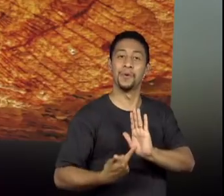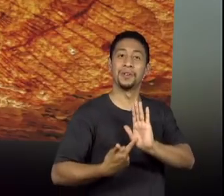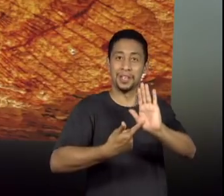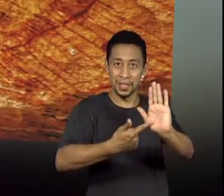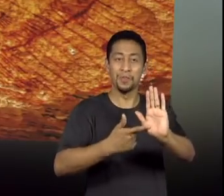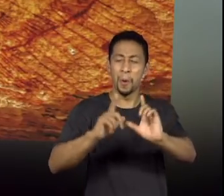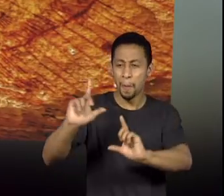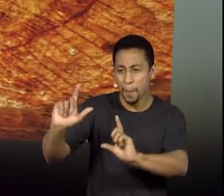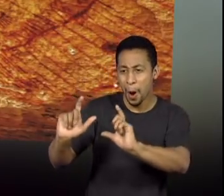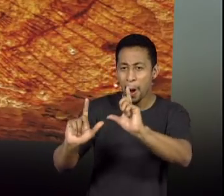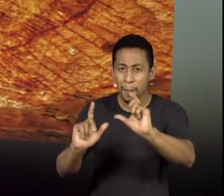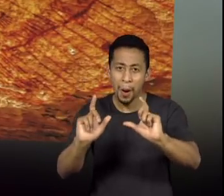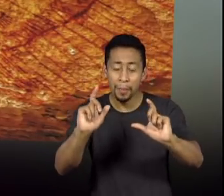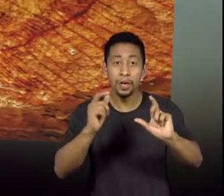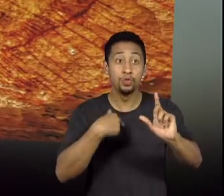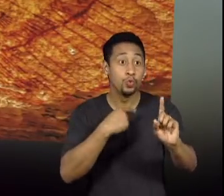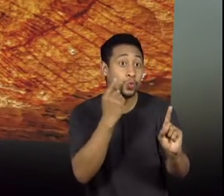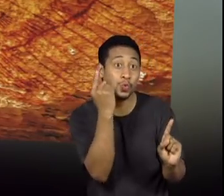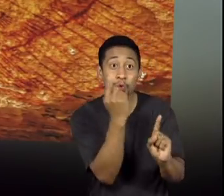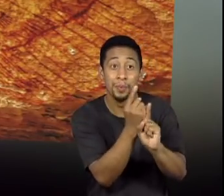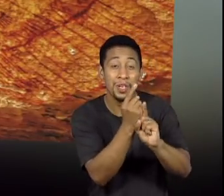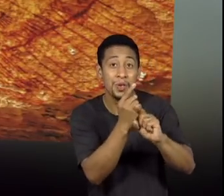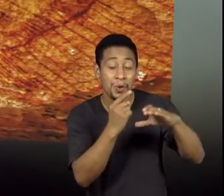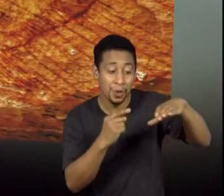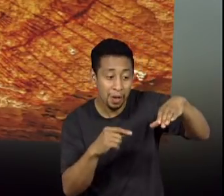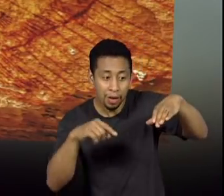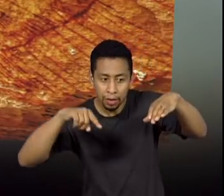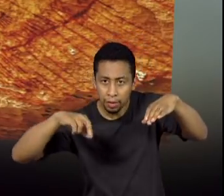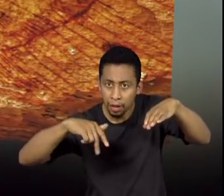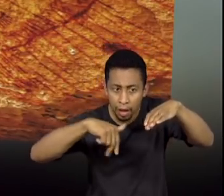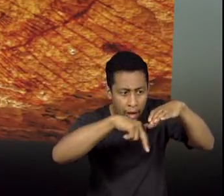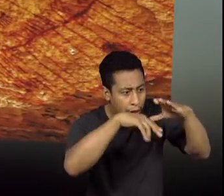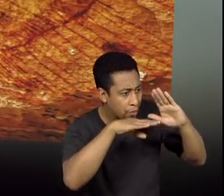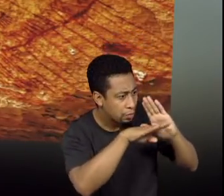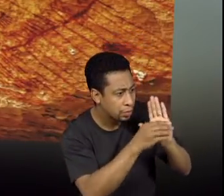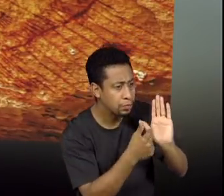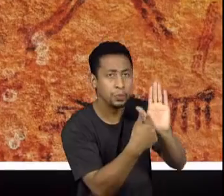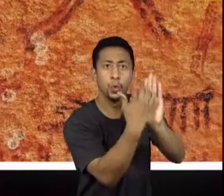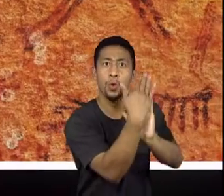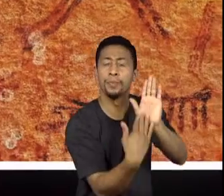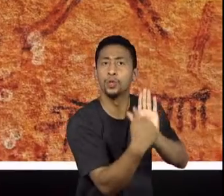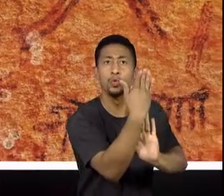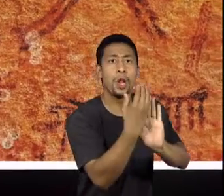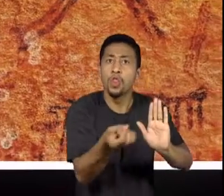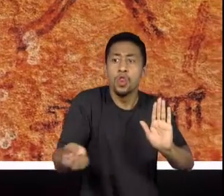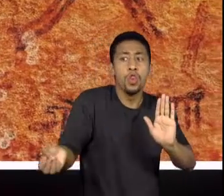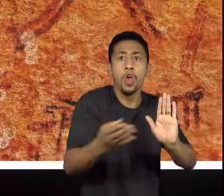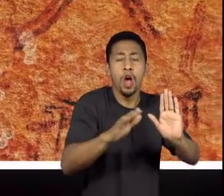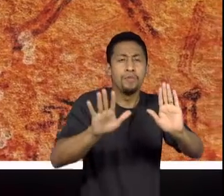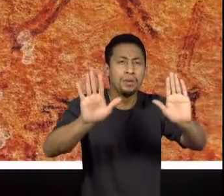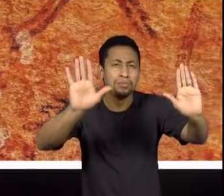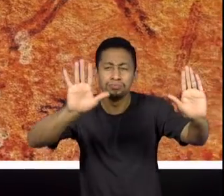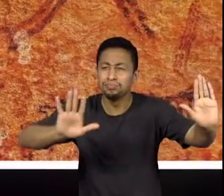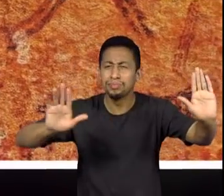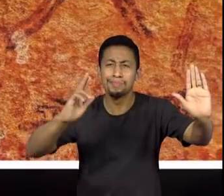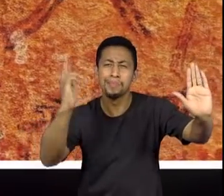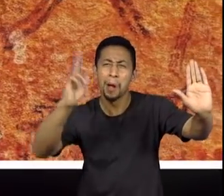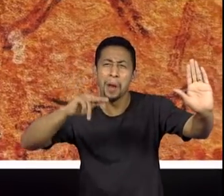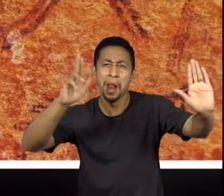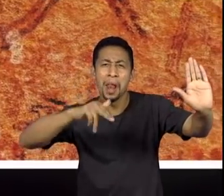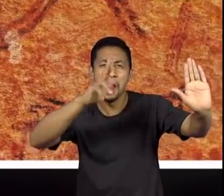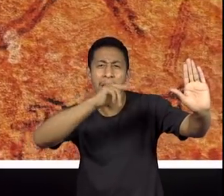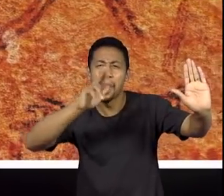gente terminou descobrindo pinturas rupestres inéditas para a ciência. Nem os próprios pesquisadores que estão